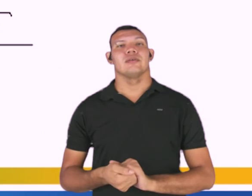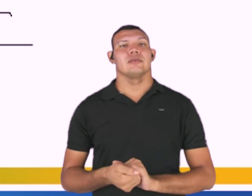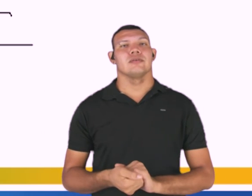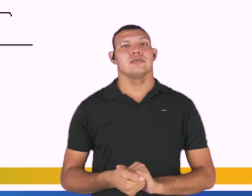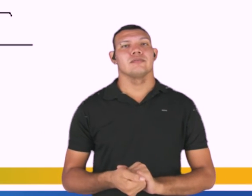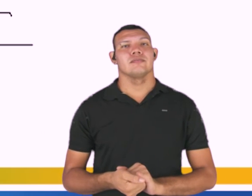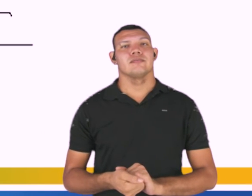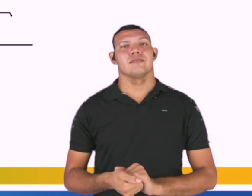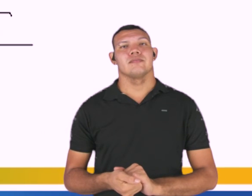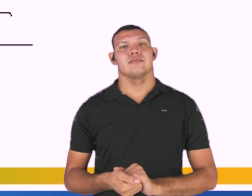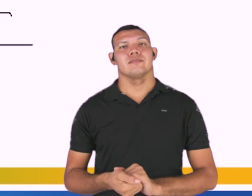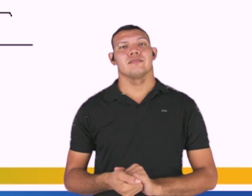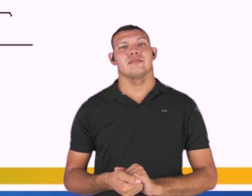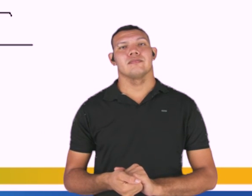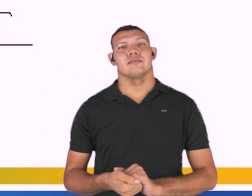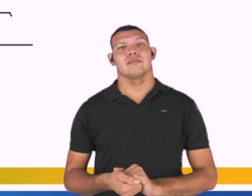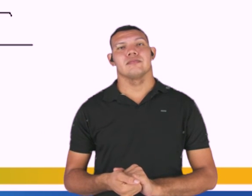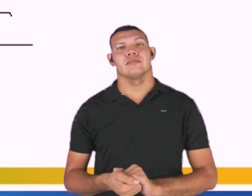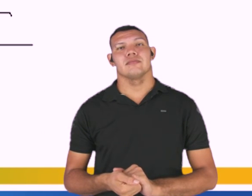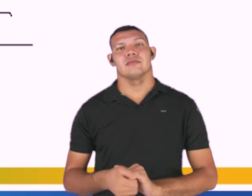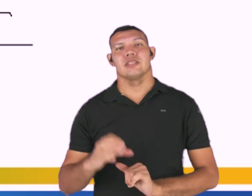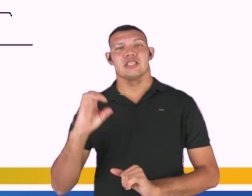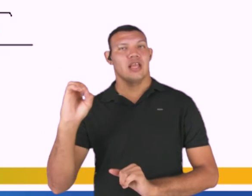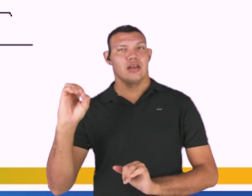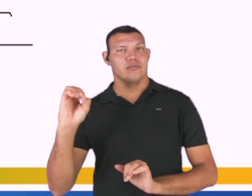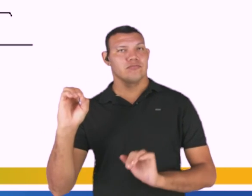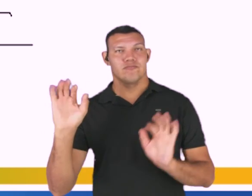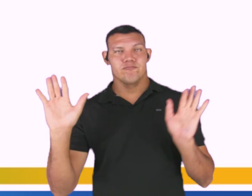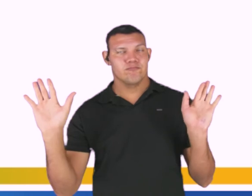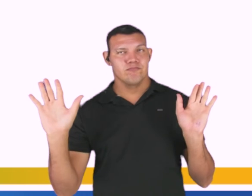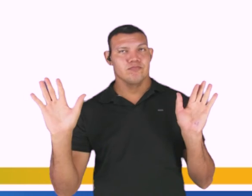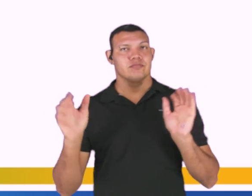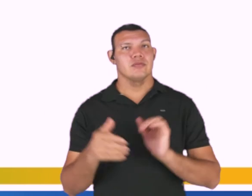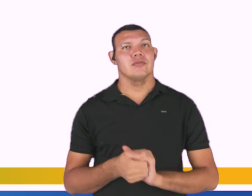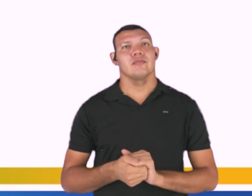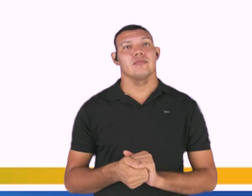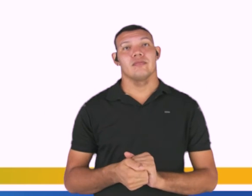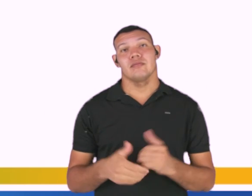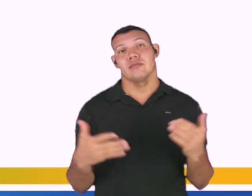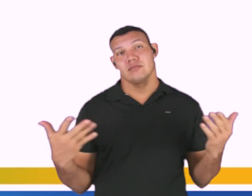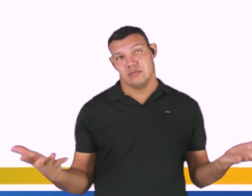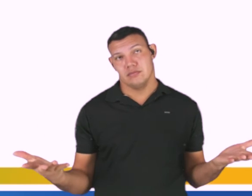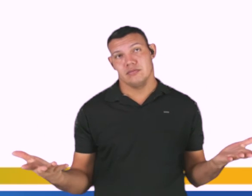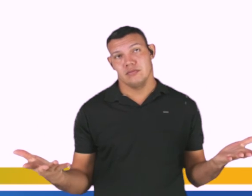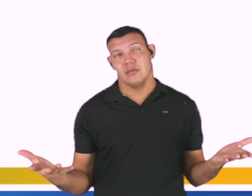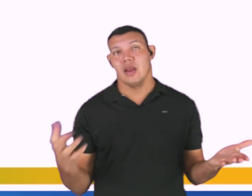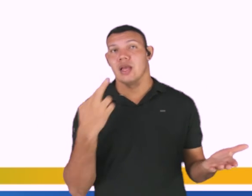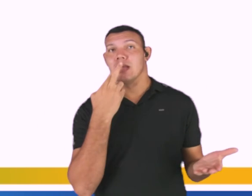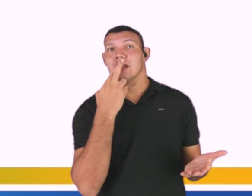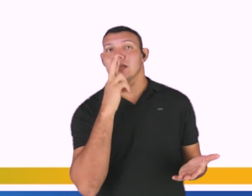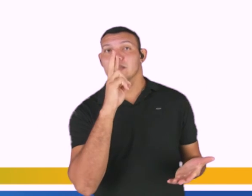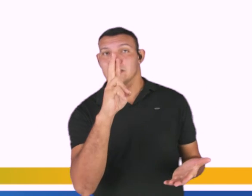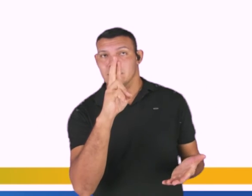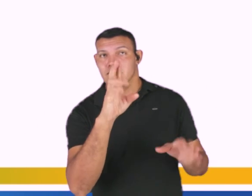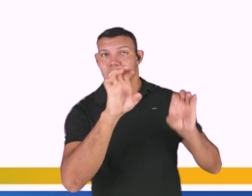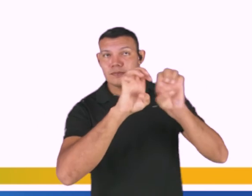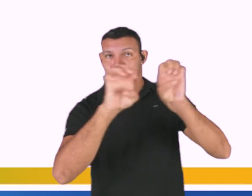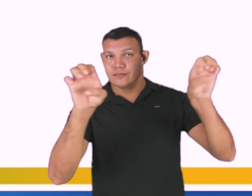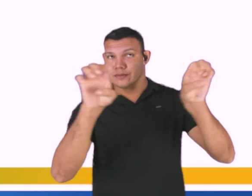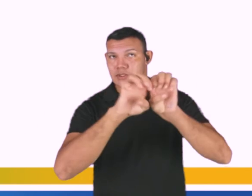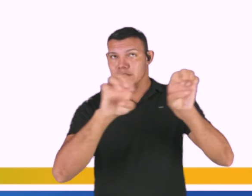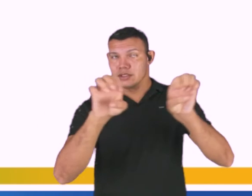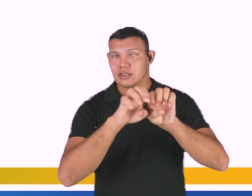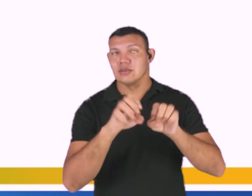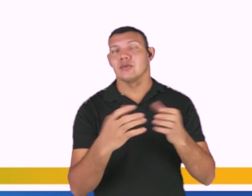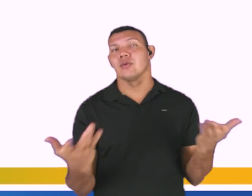menos 6. E aí nós temos o resto, que é 0. Então, nesse caso, a equação dada pode